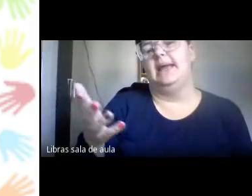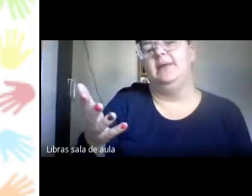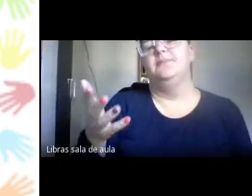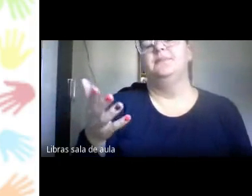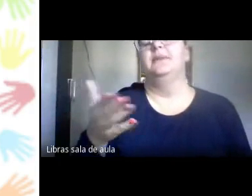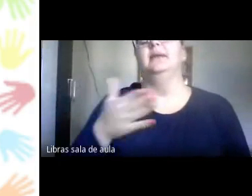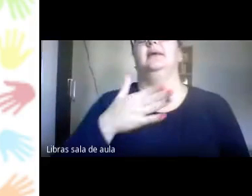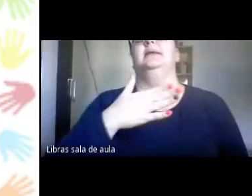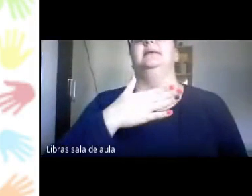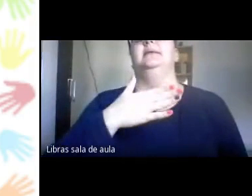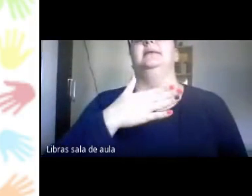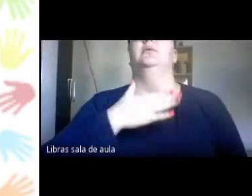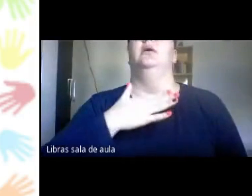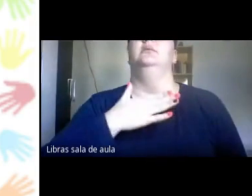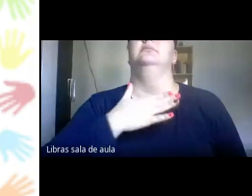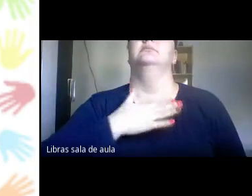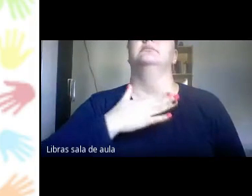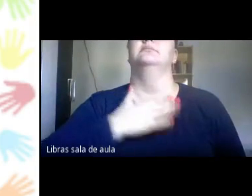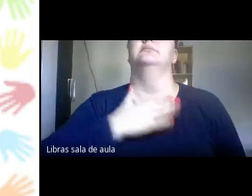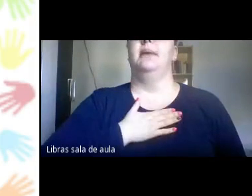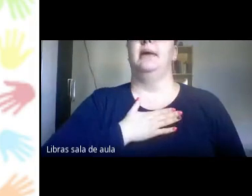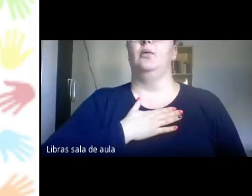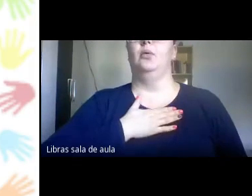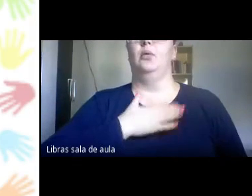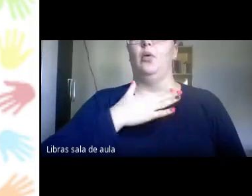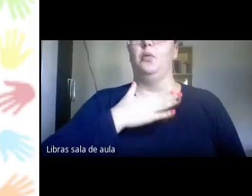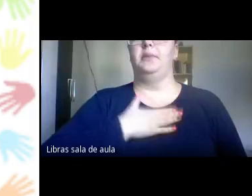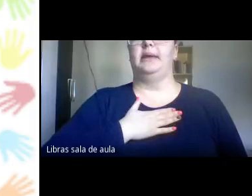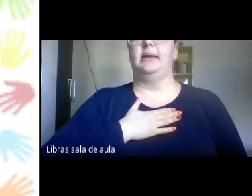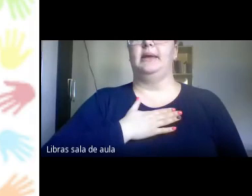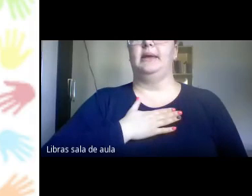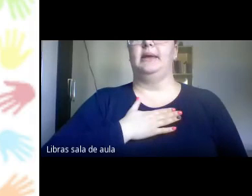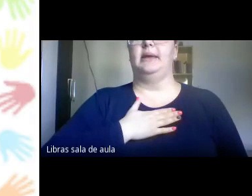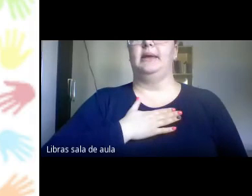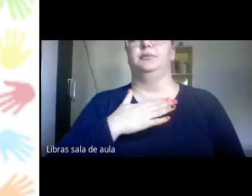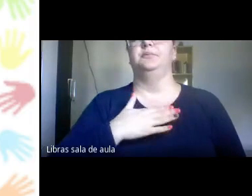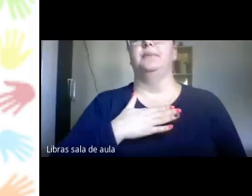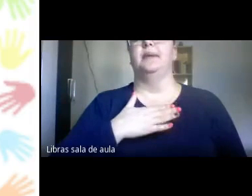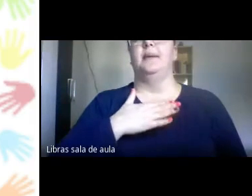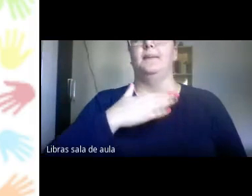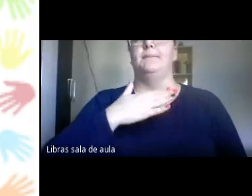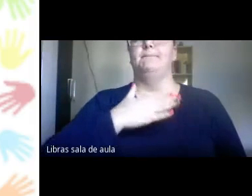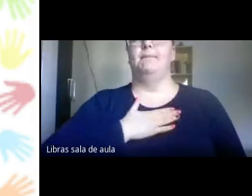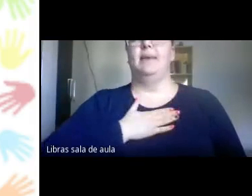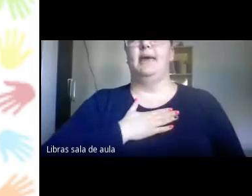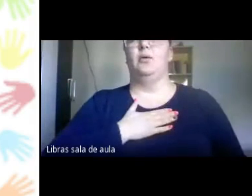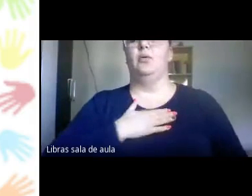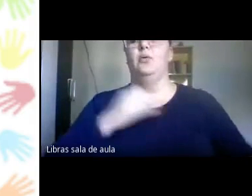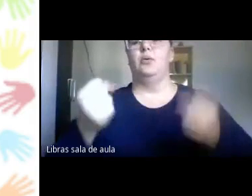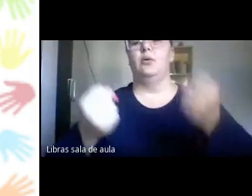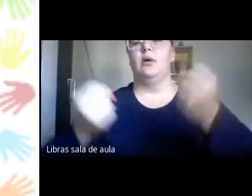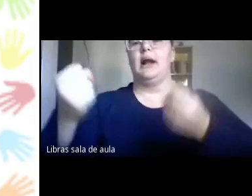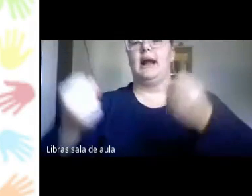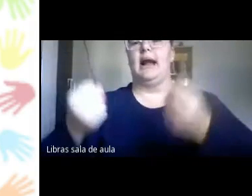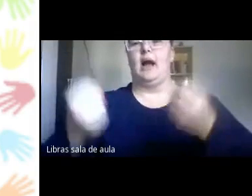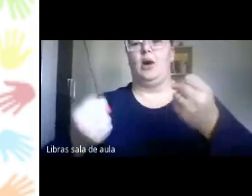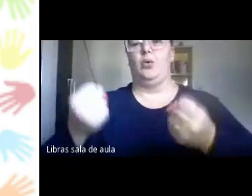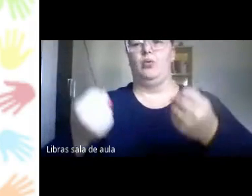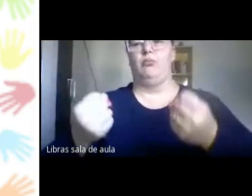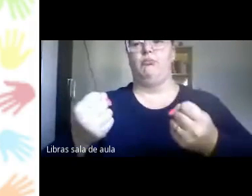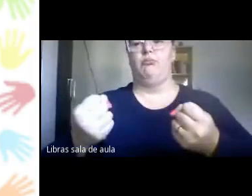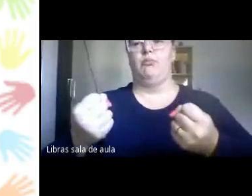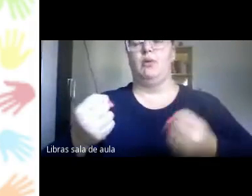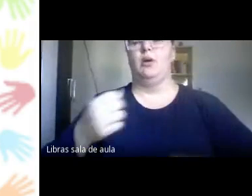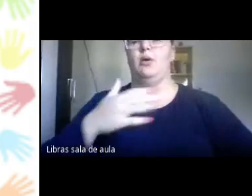minha, né? Então, ó, meu ou minha. Por exemplo, meu